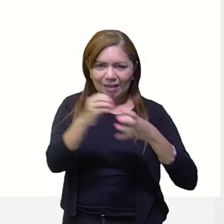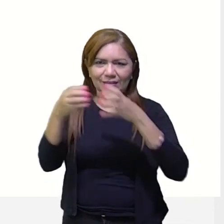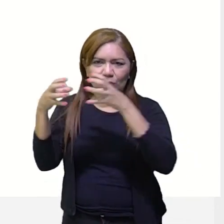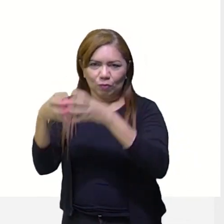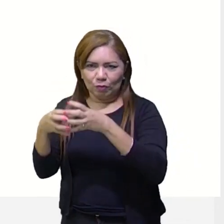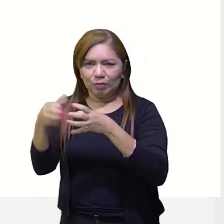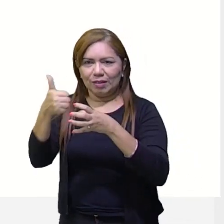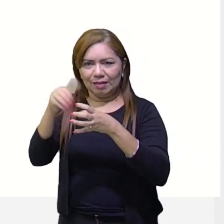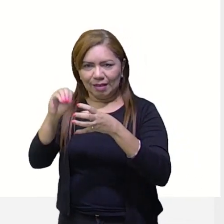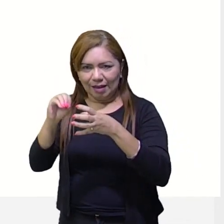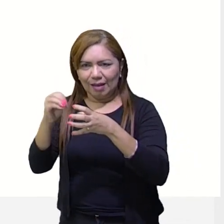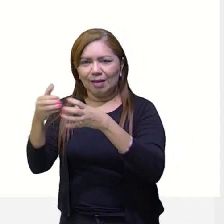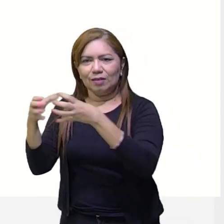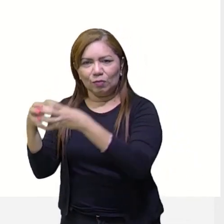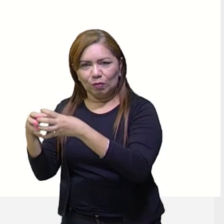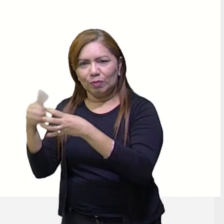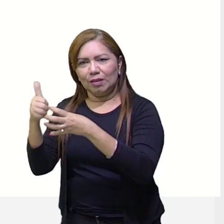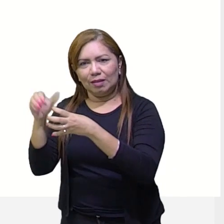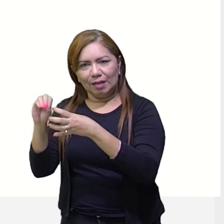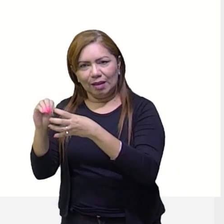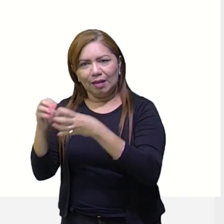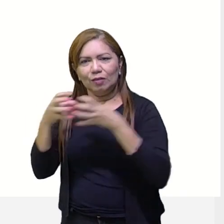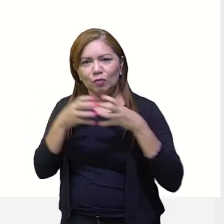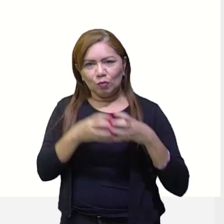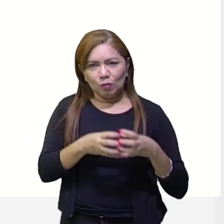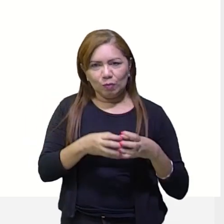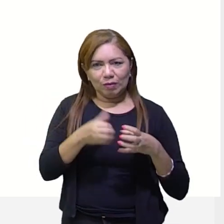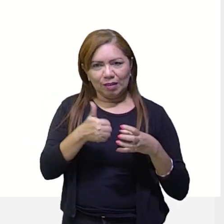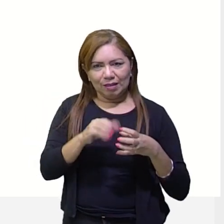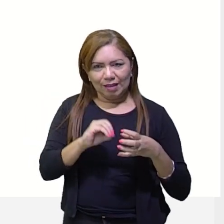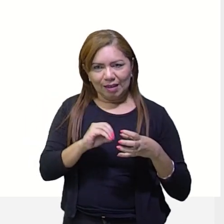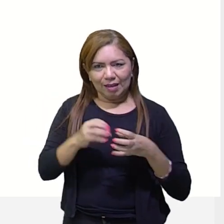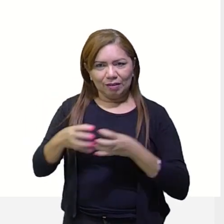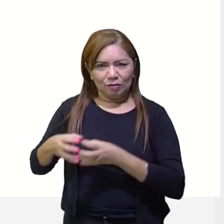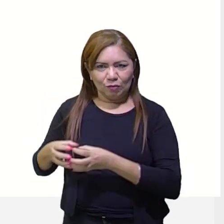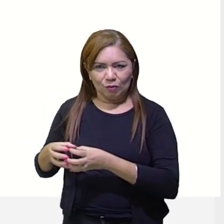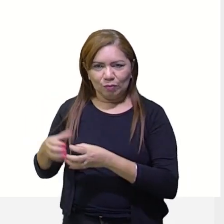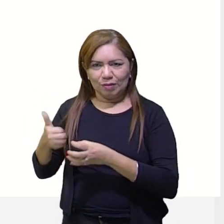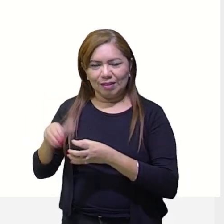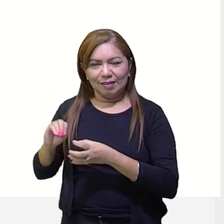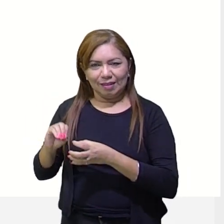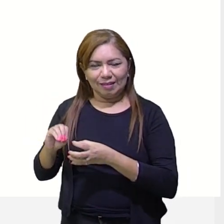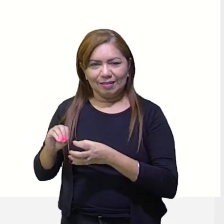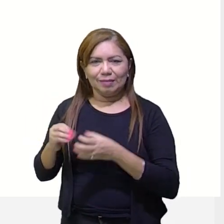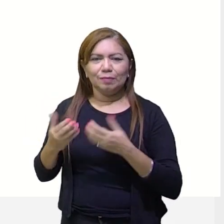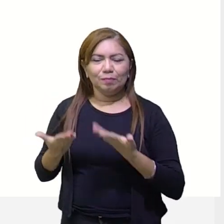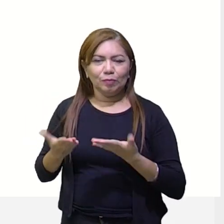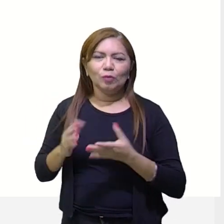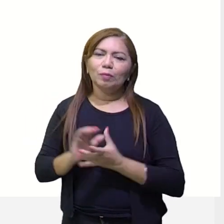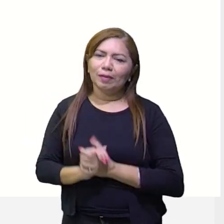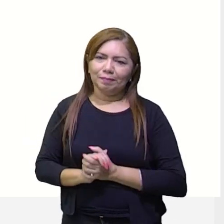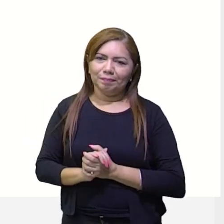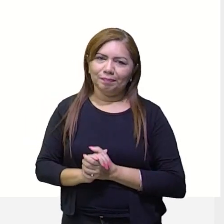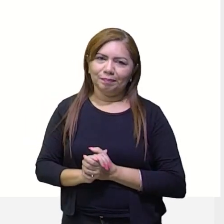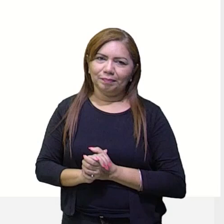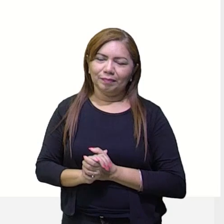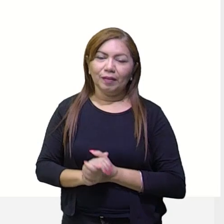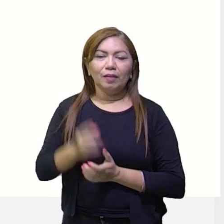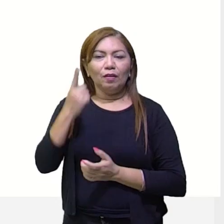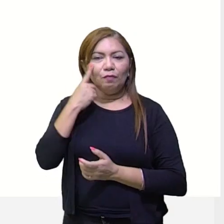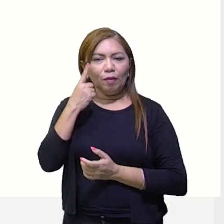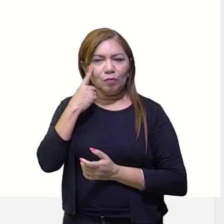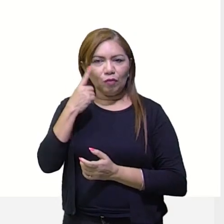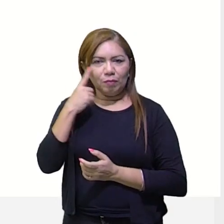Sabendo que nenhum aluno ficou de fora, qual é o total de alunos que foram divididos? Então, seguindo nossa